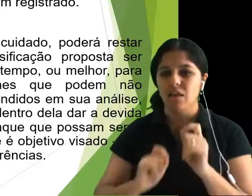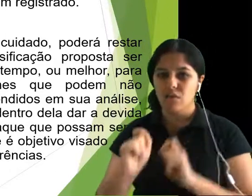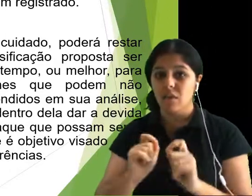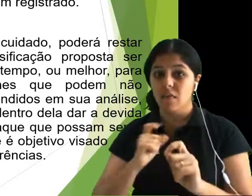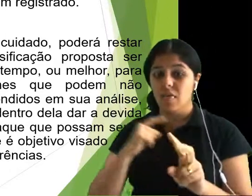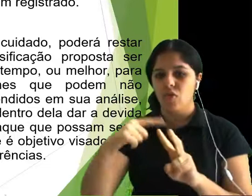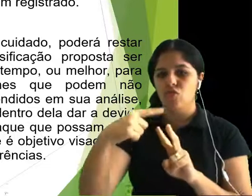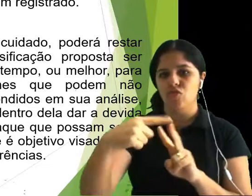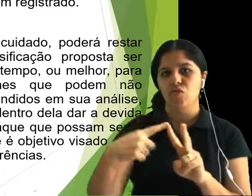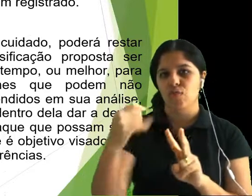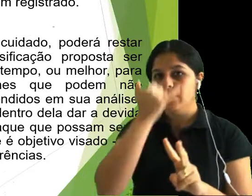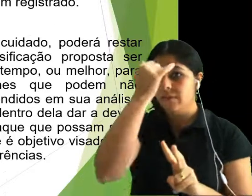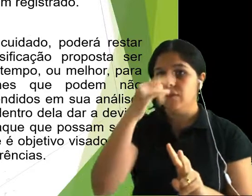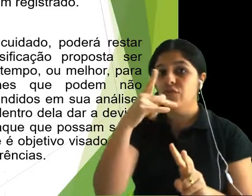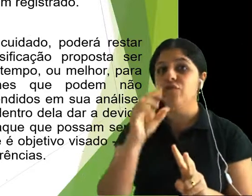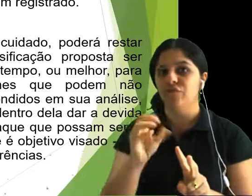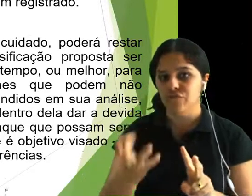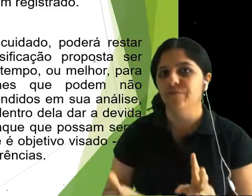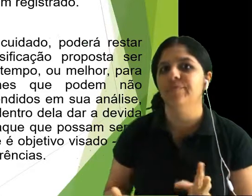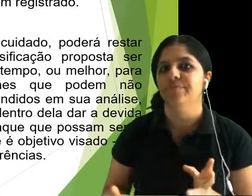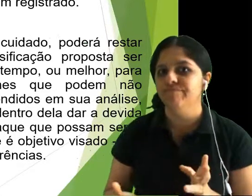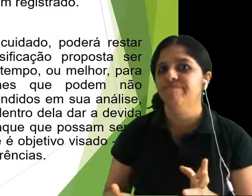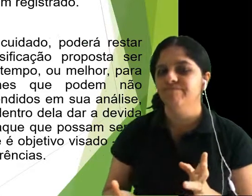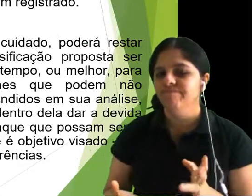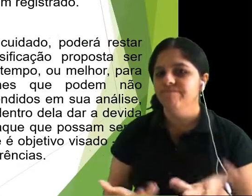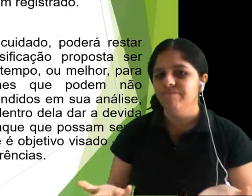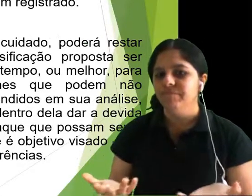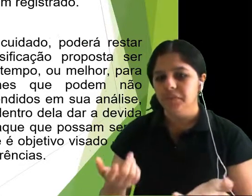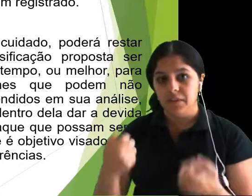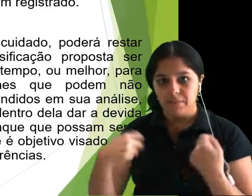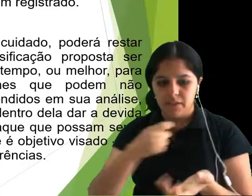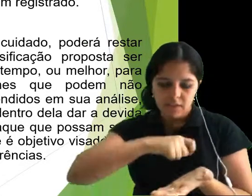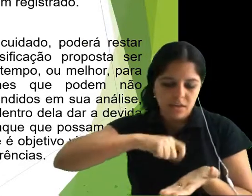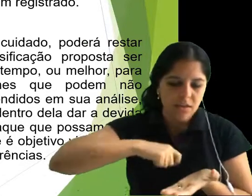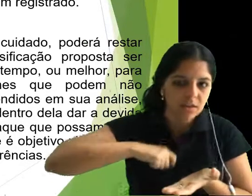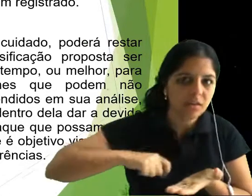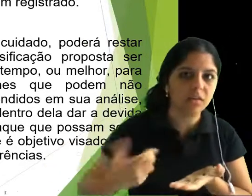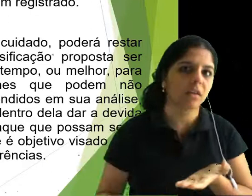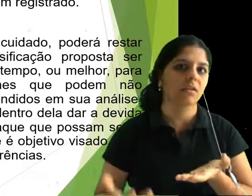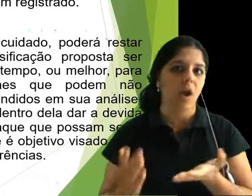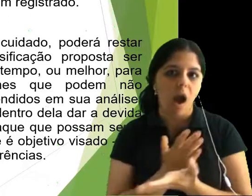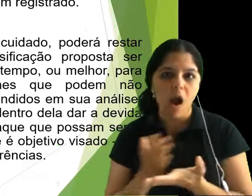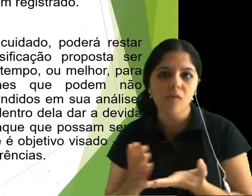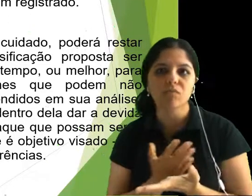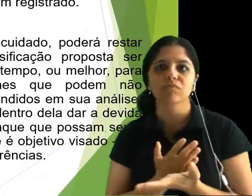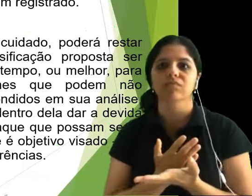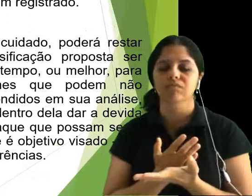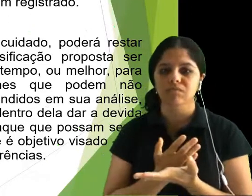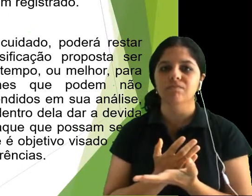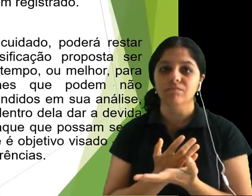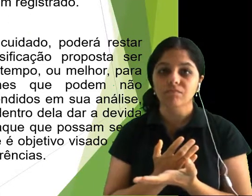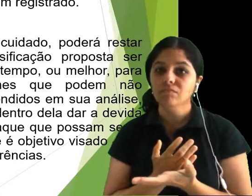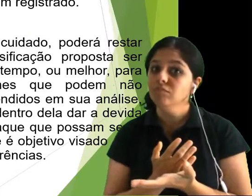ocorrido 2 acidentes tipo. E o caso deveria ser assim registrado. Tá? Em alguns casos, apesar